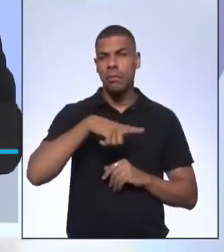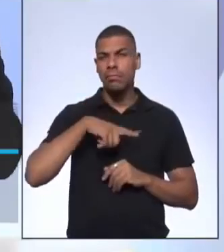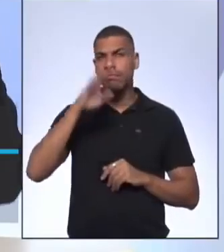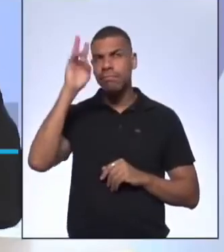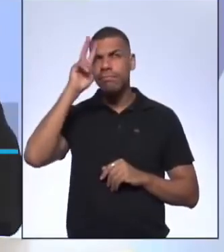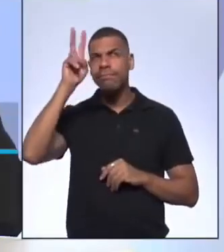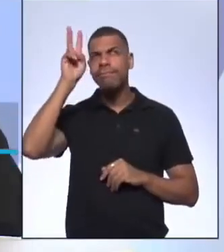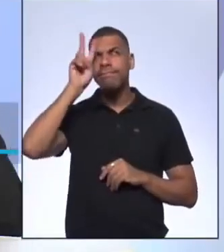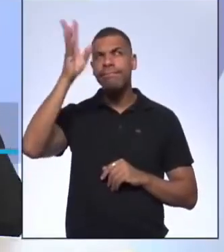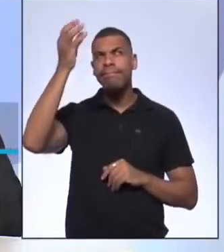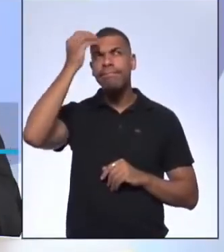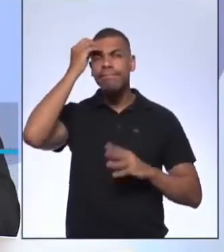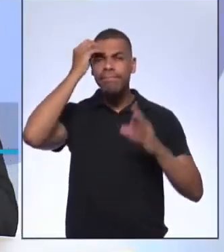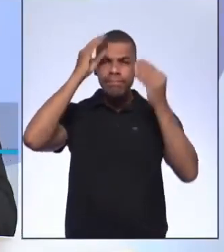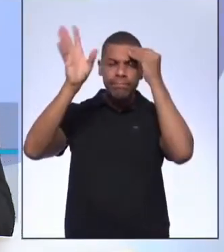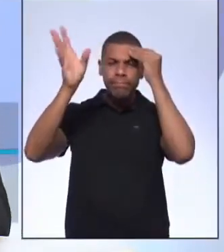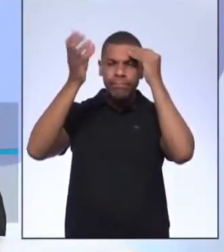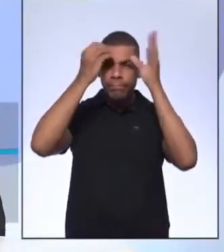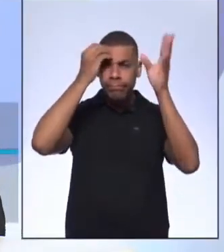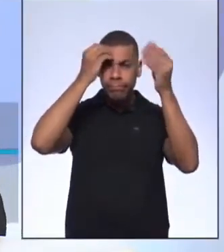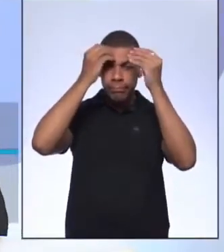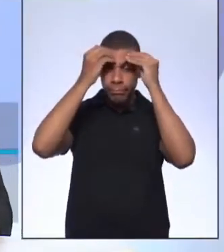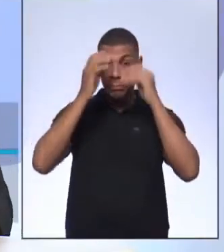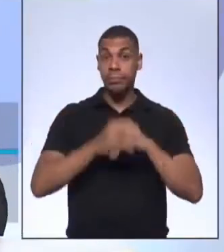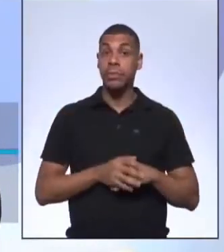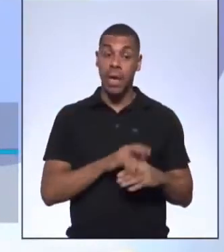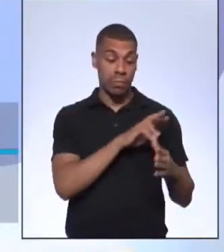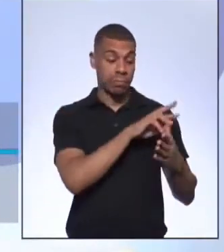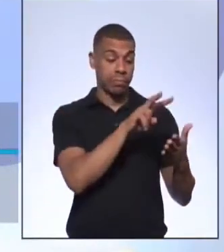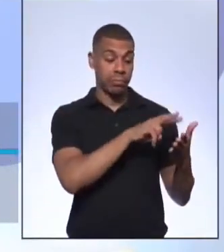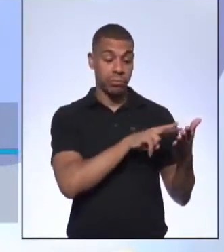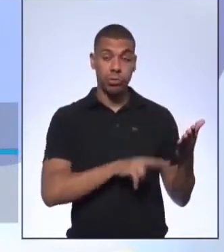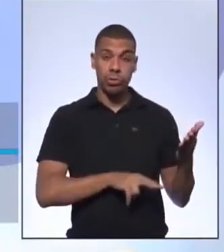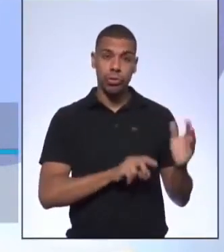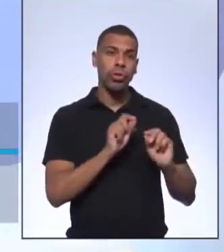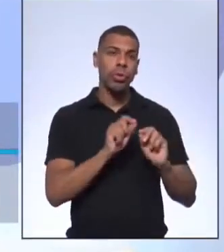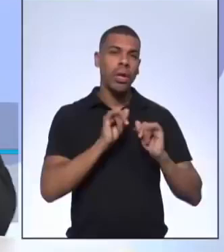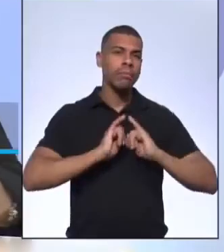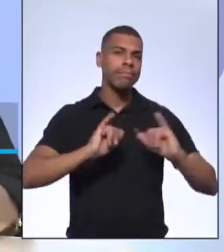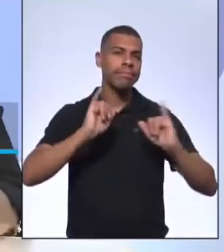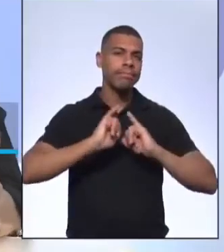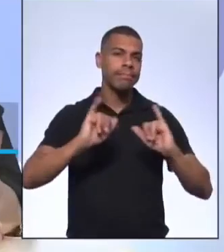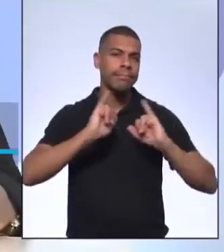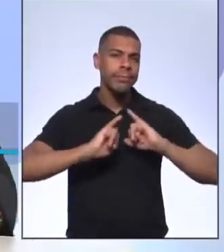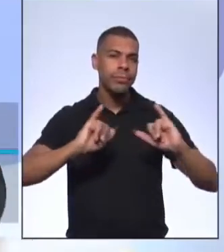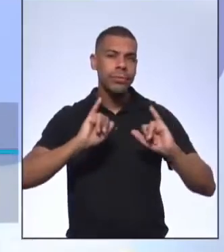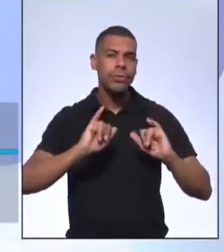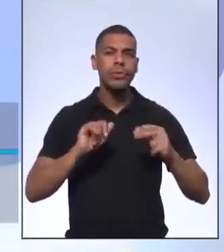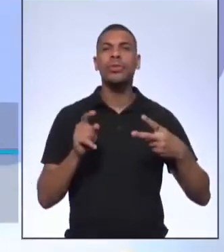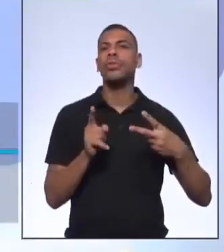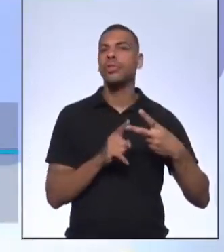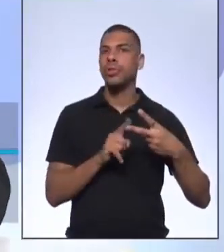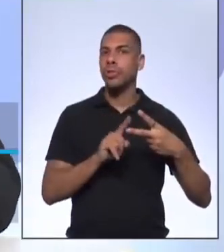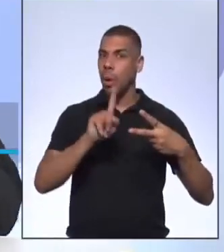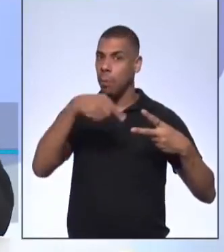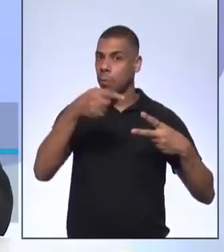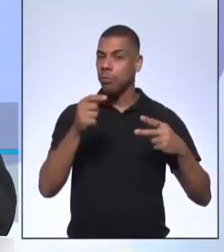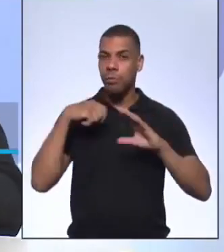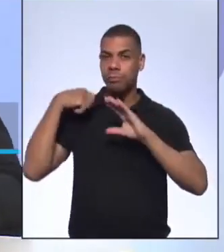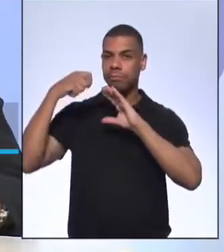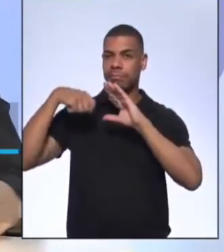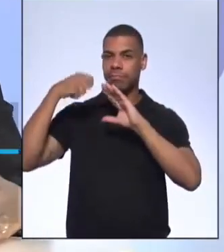irem pensando, mas aí nós teremos a leitura de 3 manchetes, depois nós teremos um vídeo e